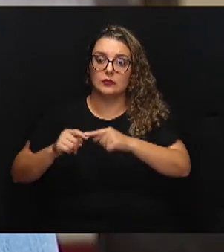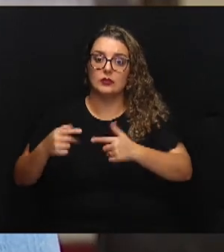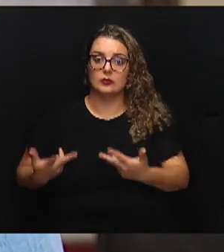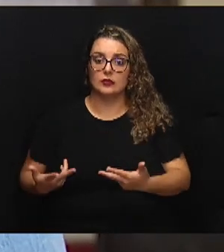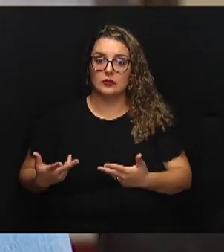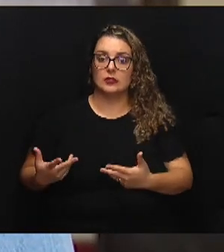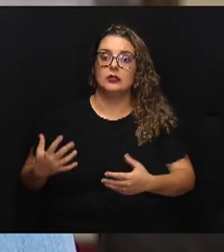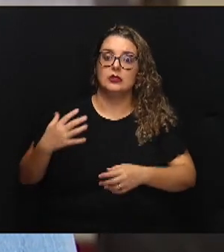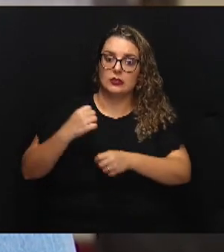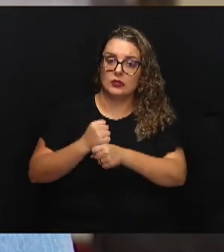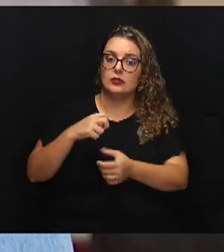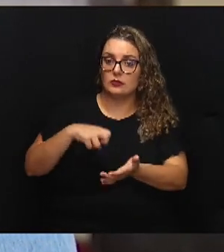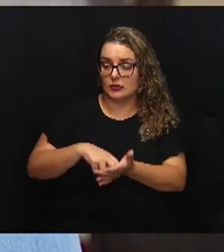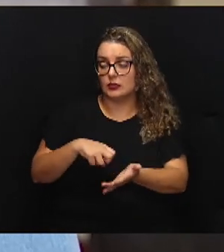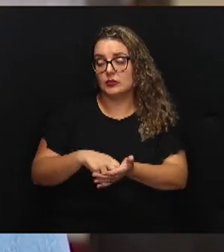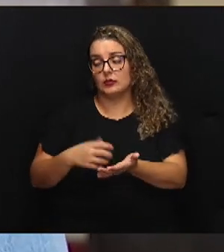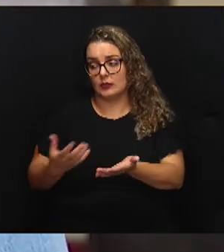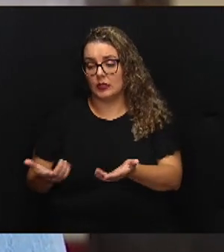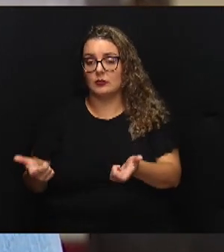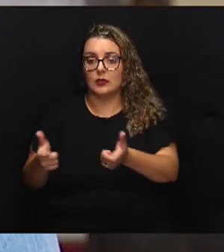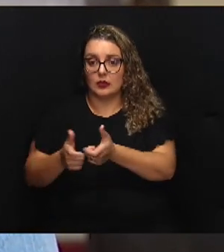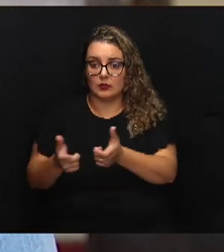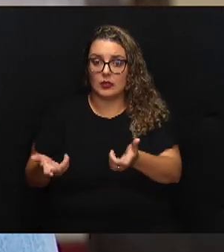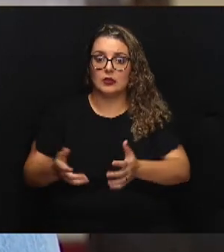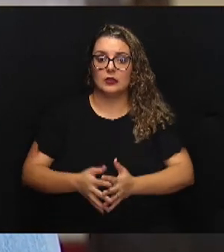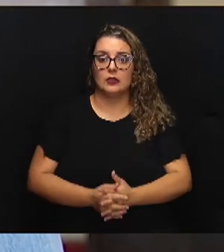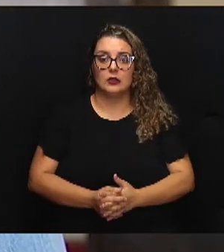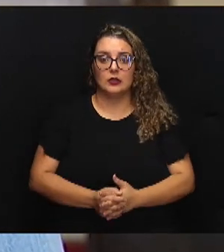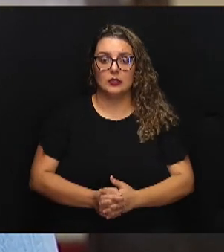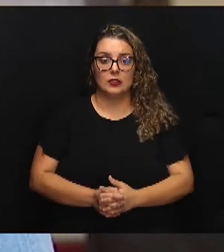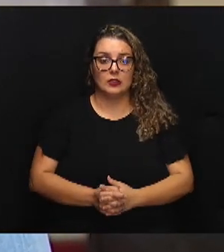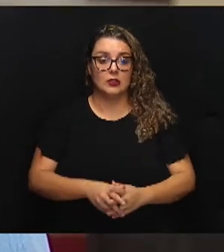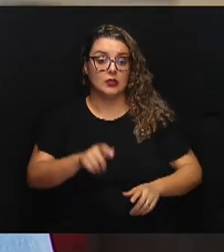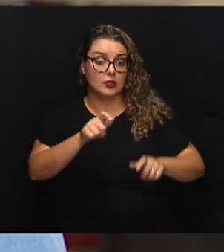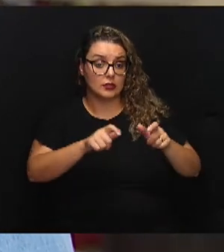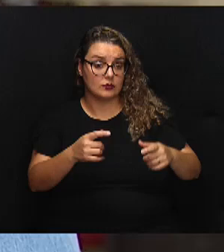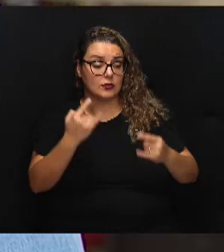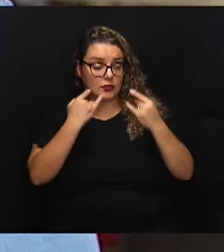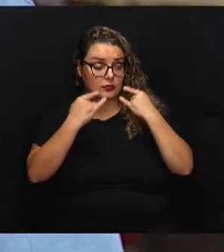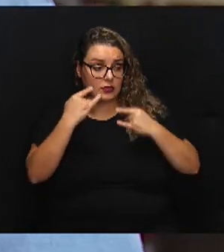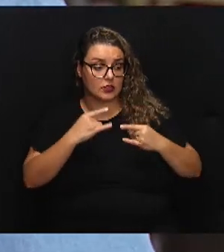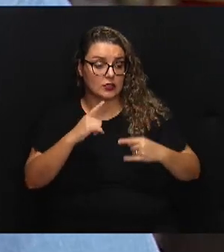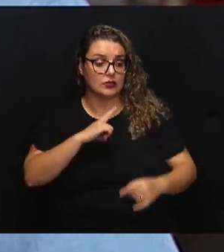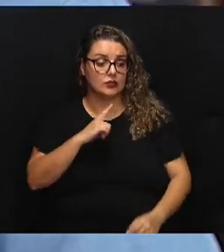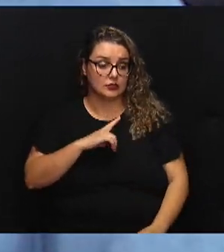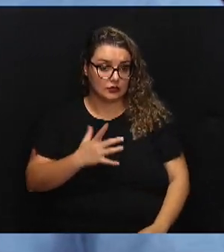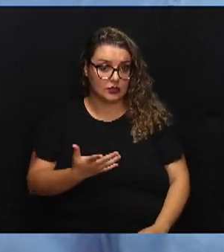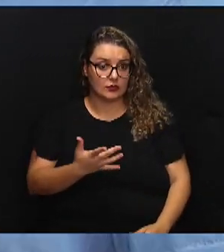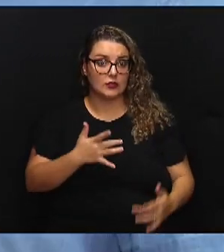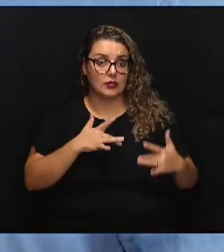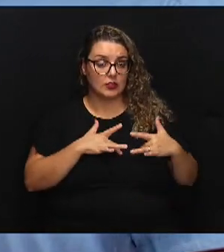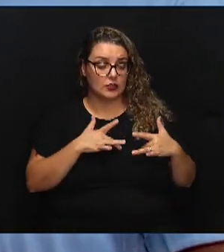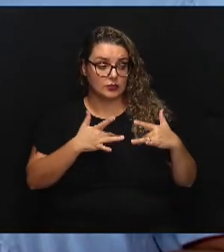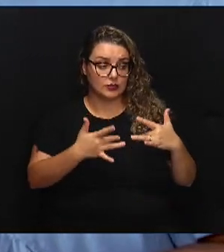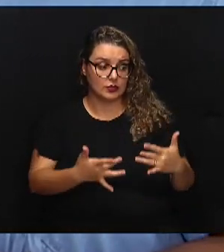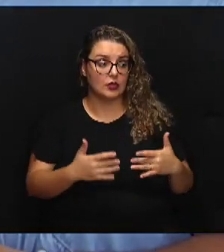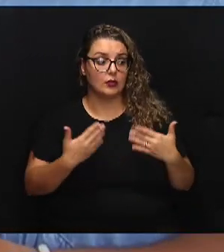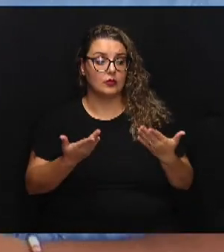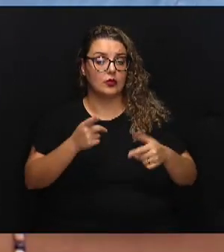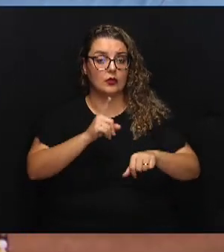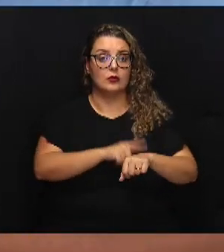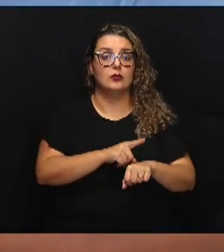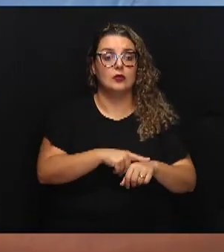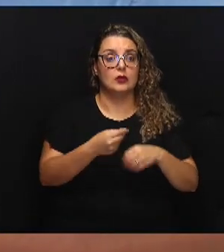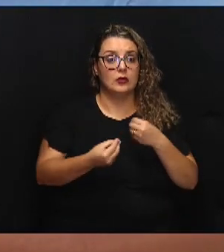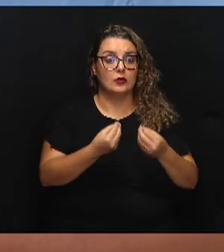para elas, no caso para a remissão da pena. Bom, e as pessoas que tiverem interesse de fazer, né, a doação, qual o horário, como